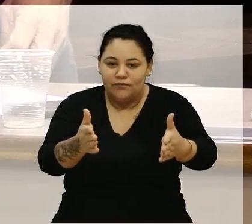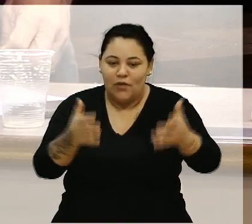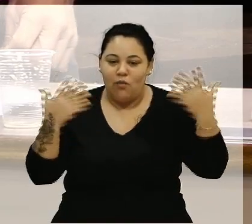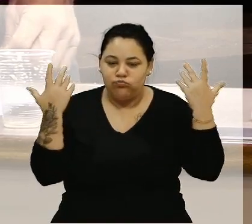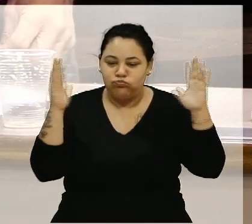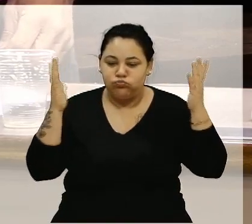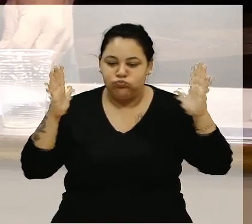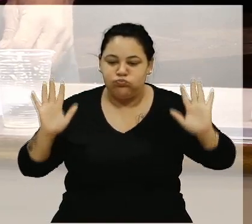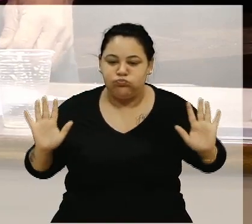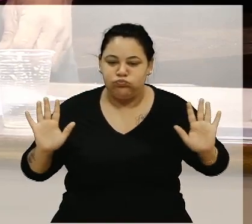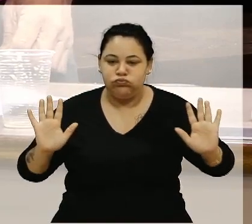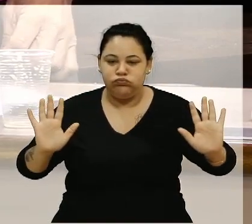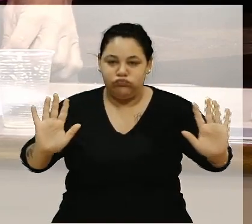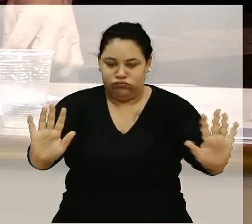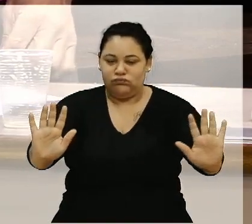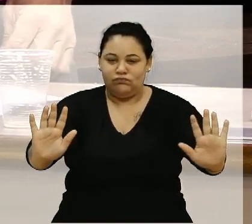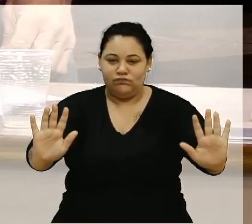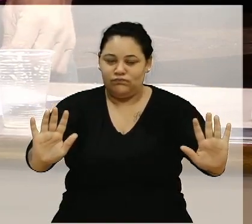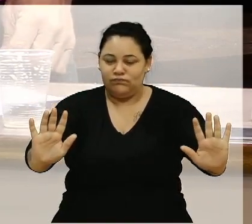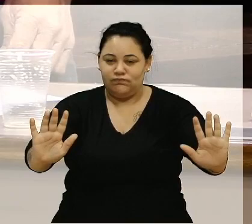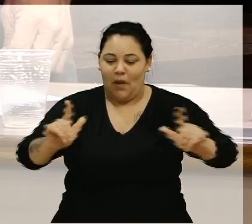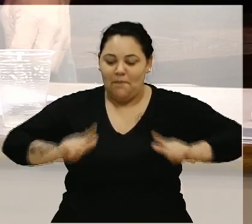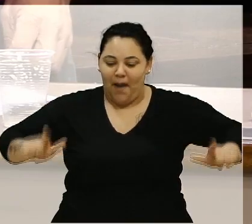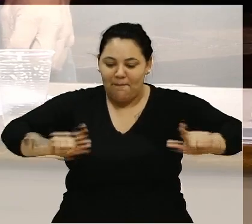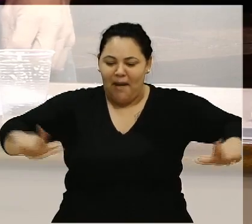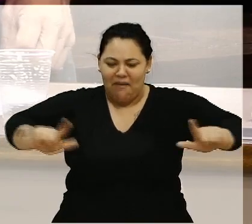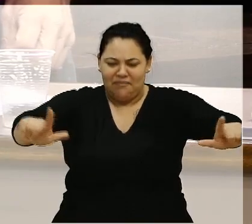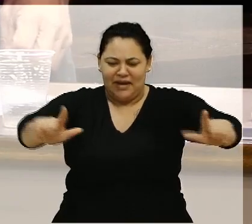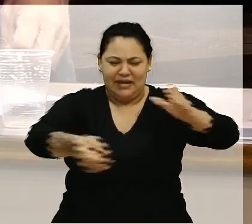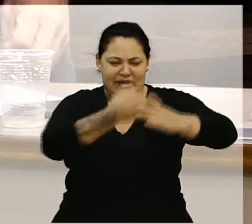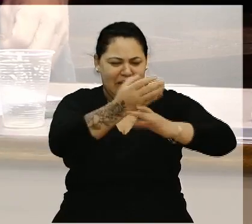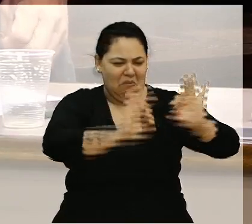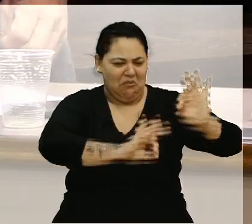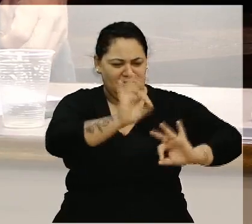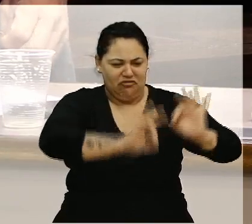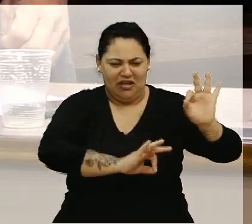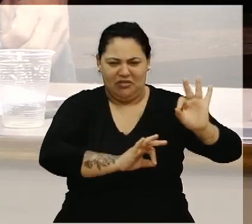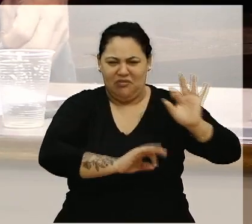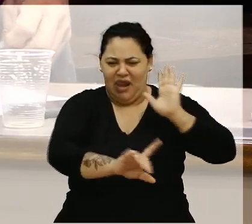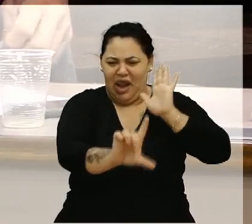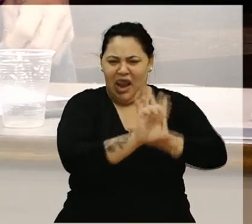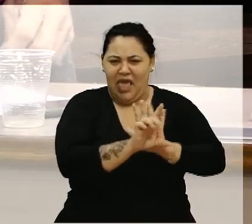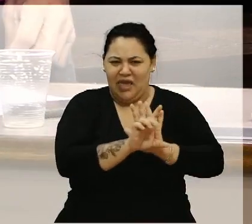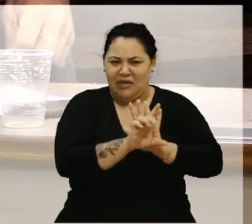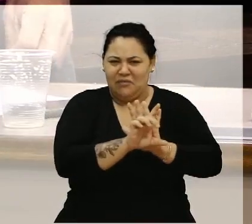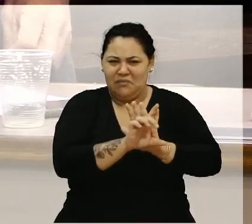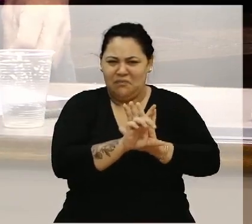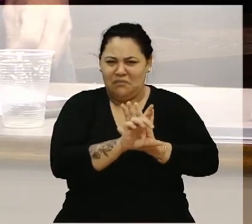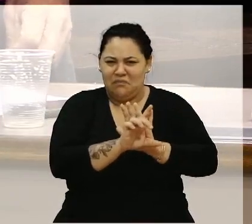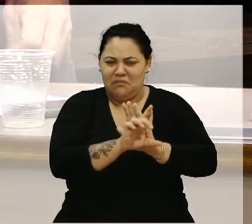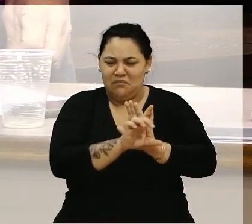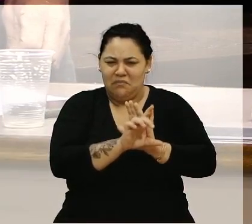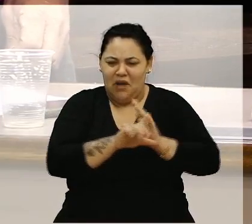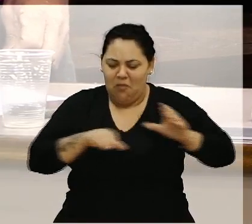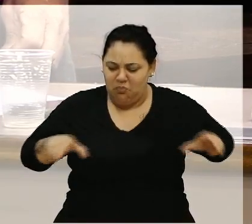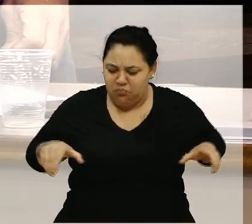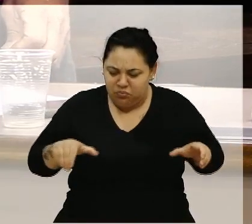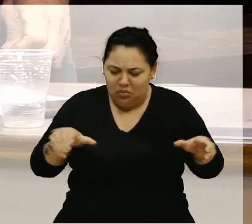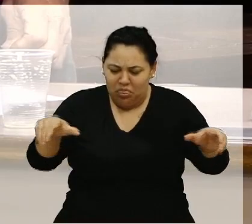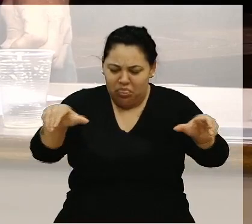nascentes. E quando diz que vai fazer um projeto de lei para desmatar 5 metros de cada lado, é desmatar muitas nascentes, muitos cursos de